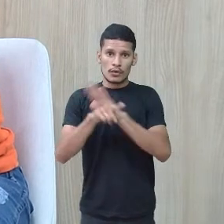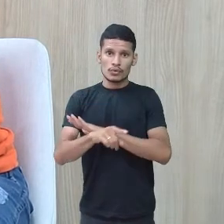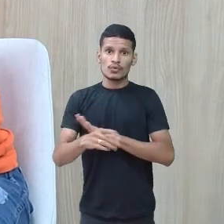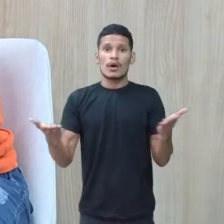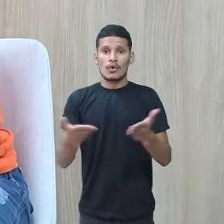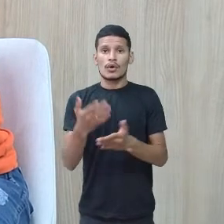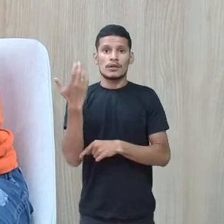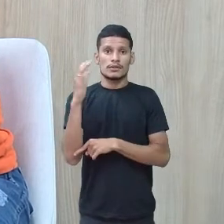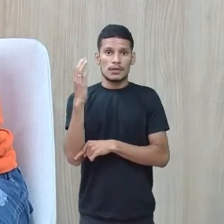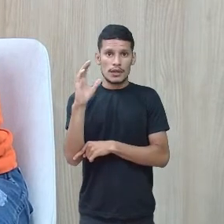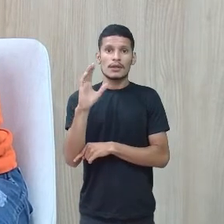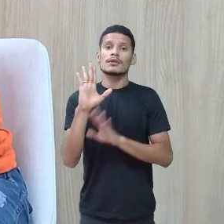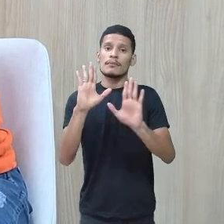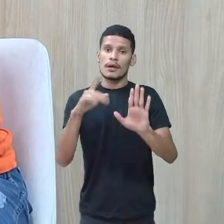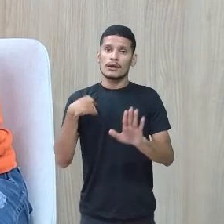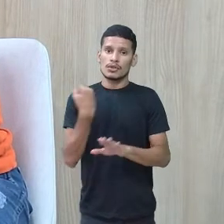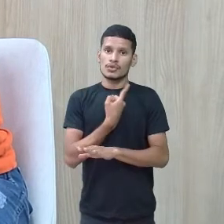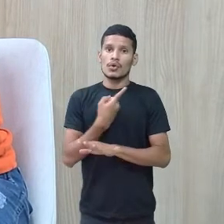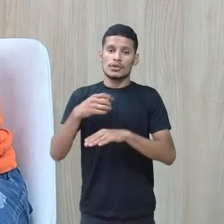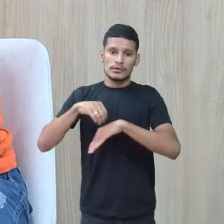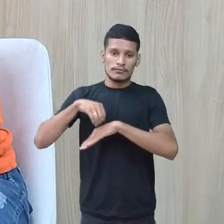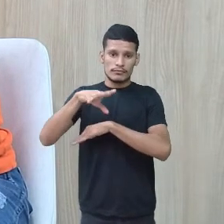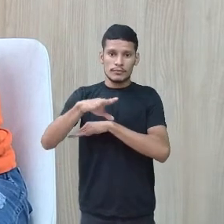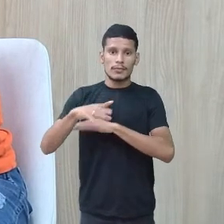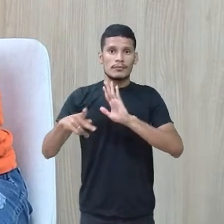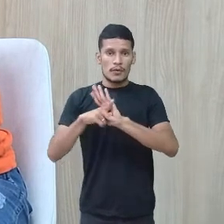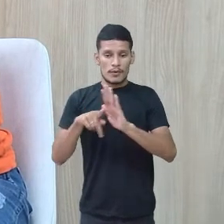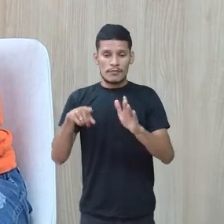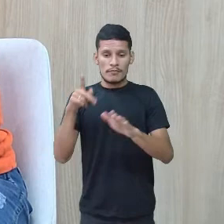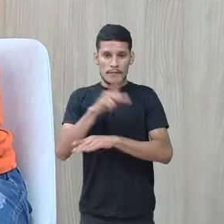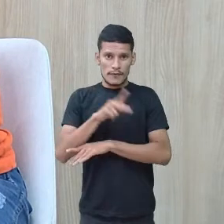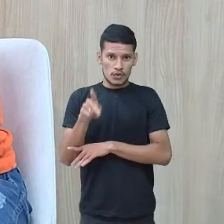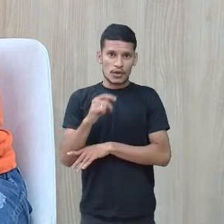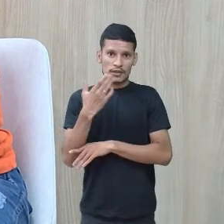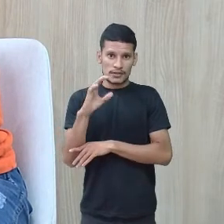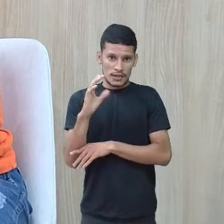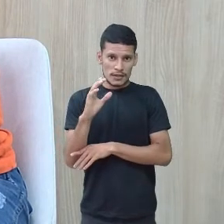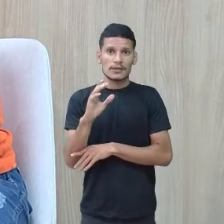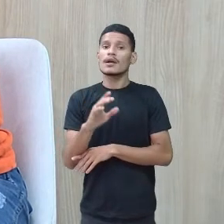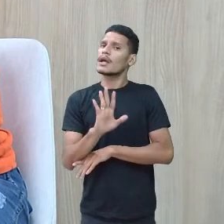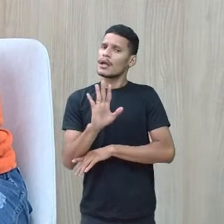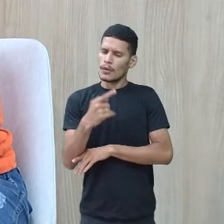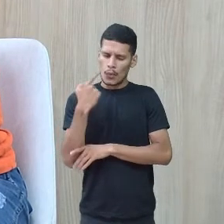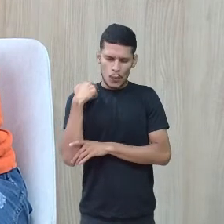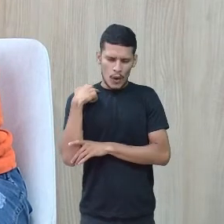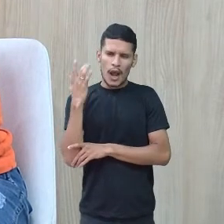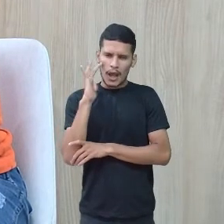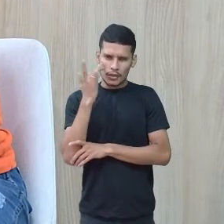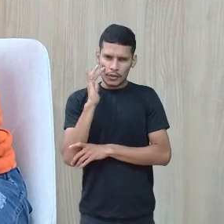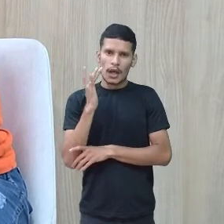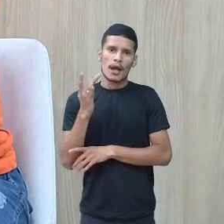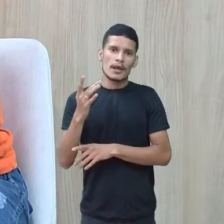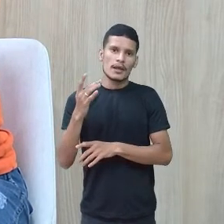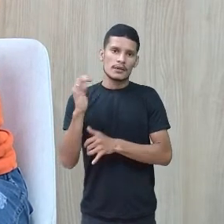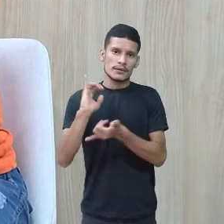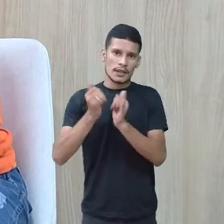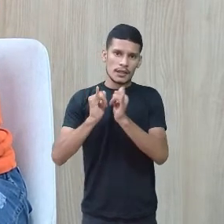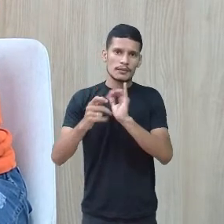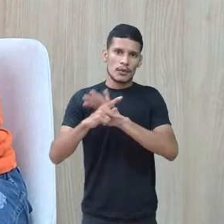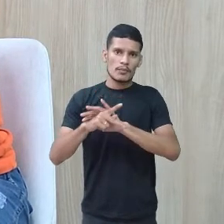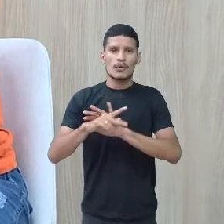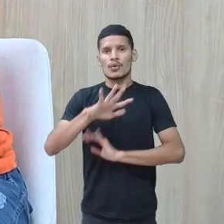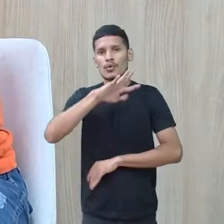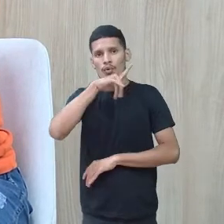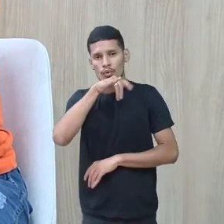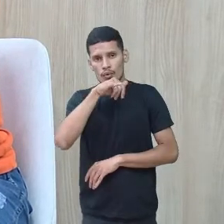de ciência, estamos encaminhando para a professora de ciência. Ótimo. Eu acho que a internet dele talvez esteja mais lenta, né? Daí